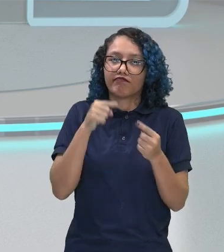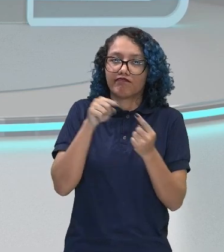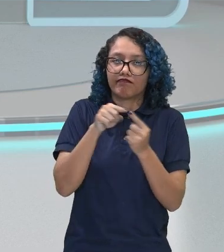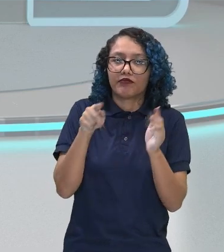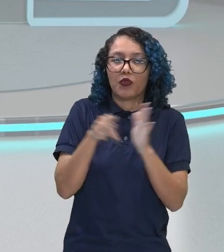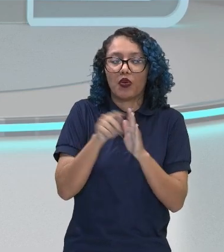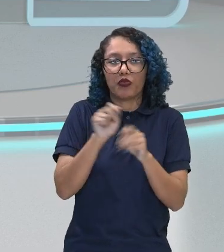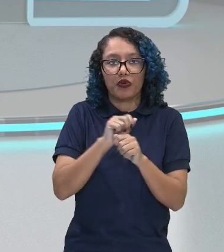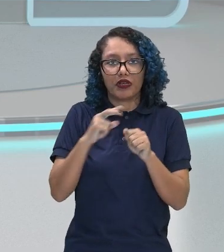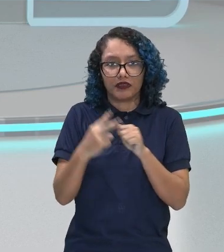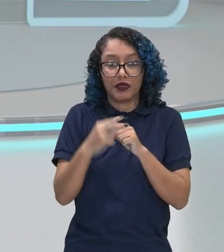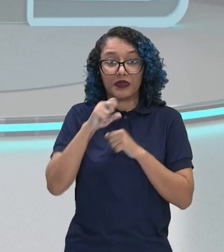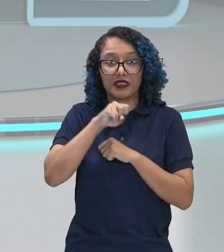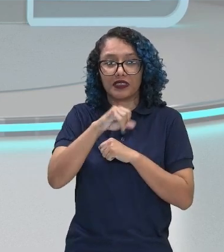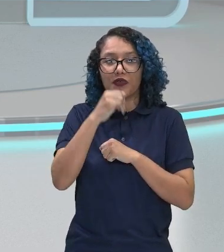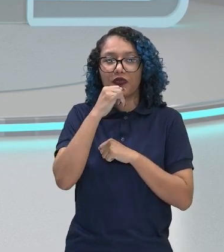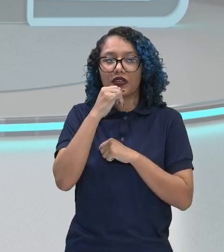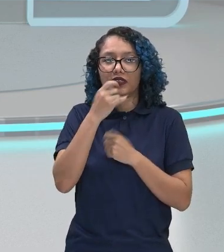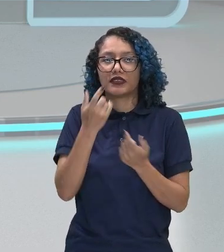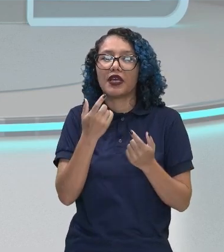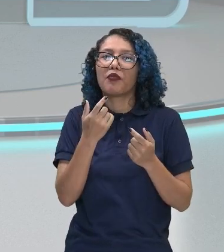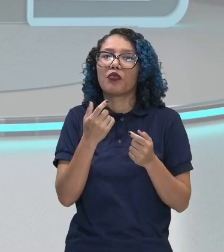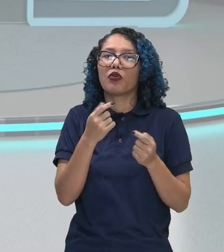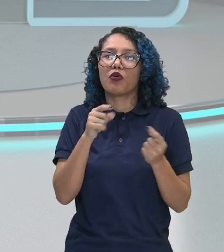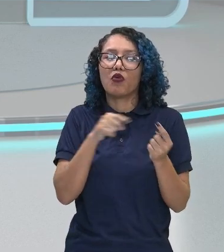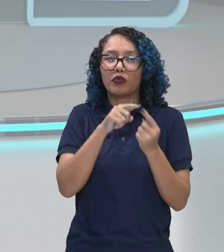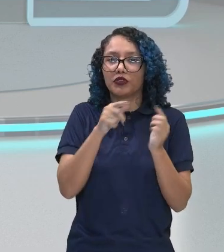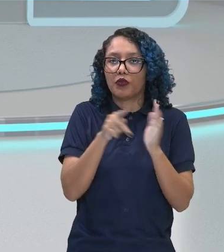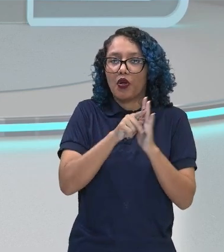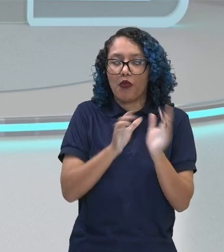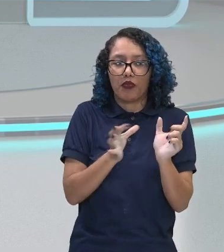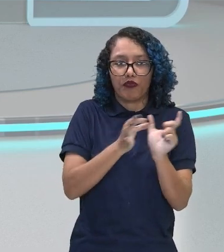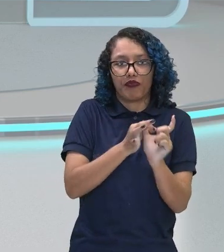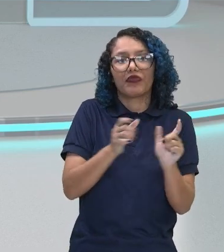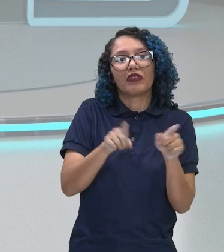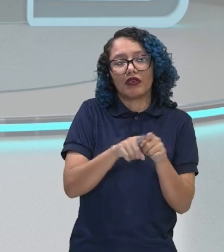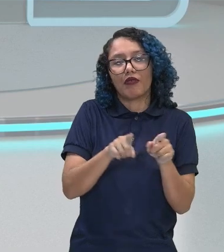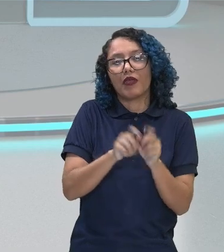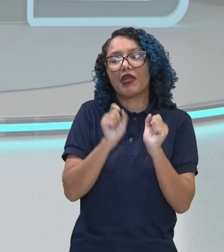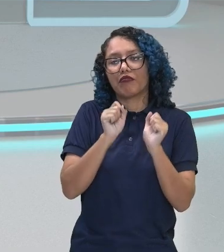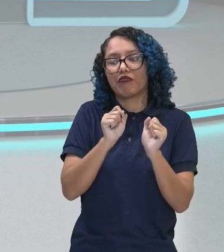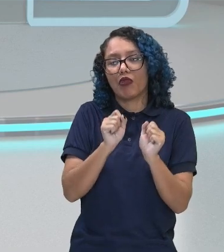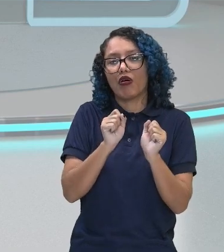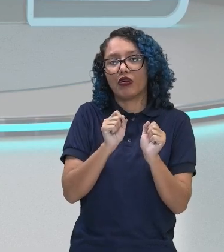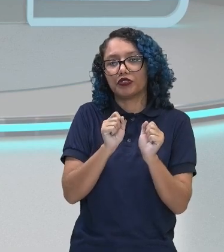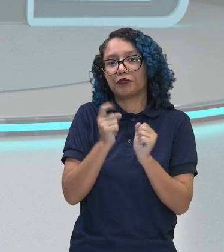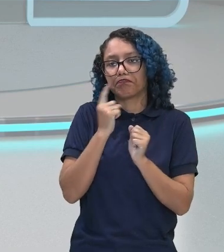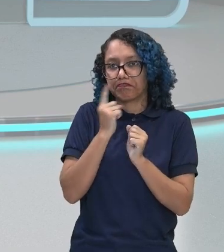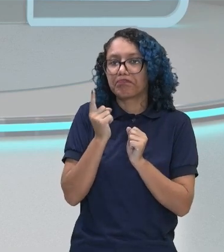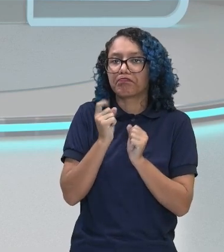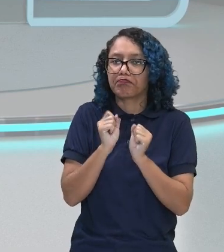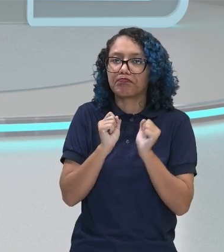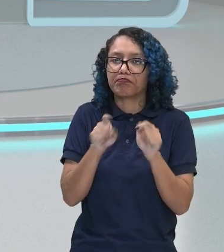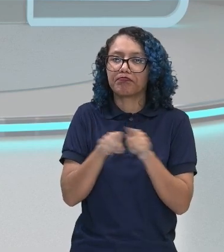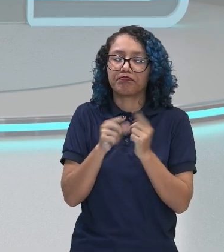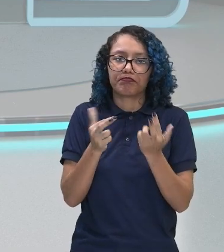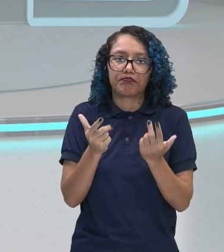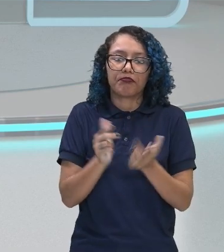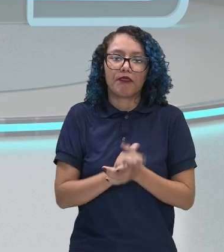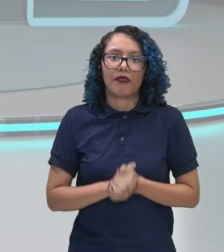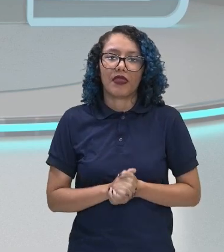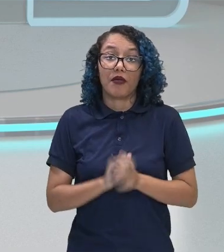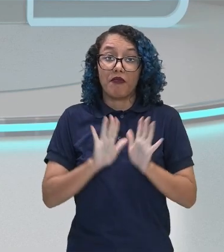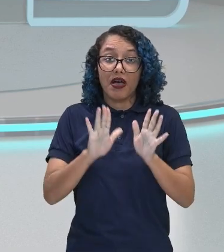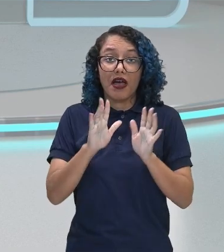na função de um conector, de uma linking word, ele também vai exercer esses mesmos papéis, tá? Lembre-se que